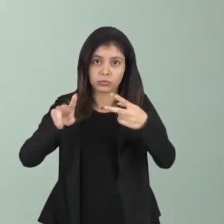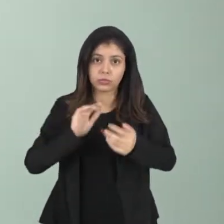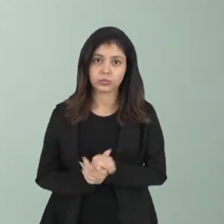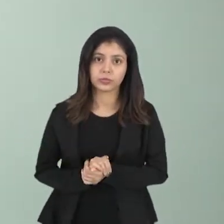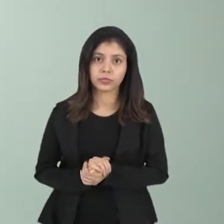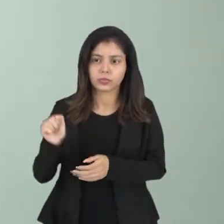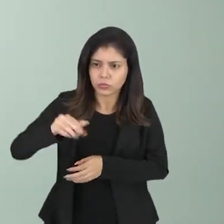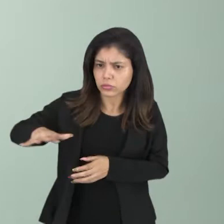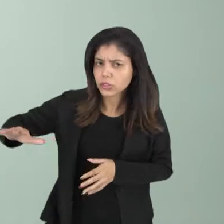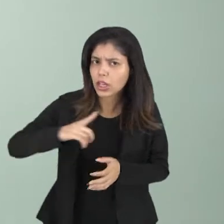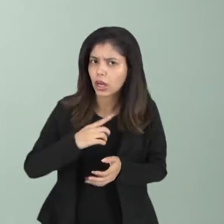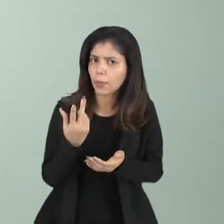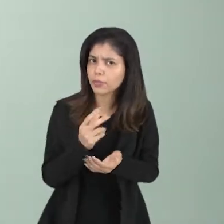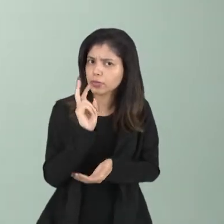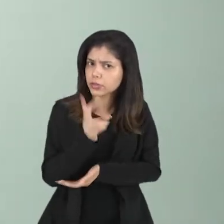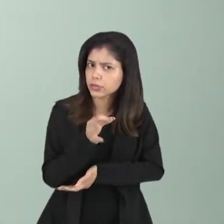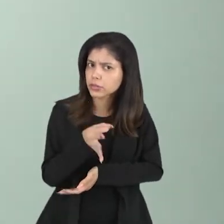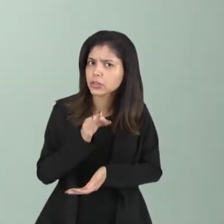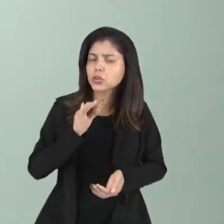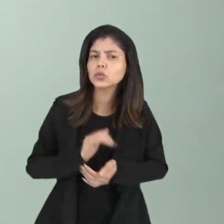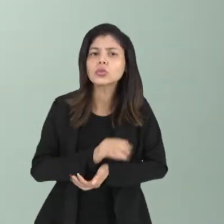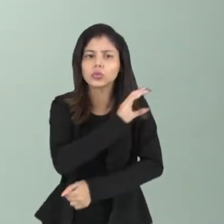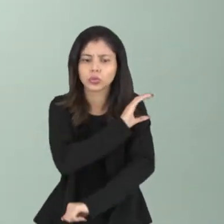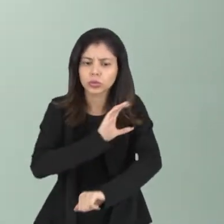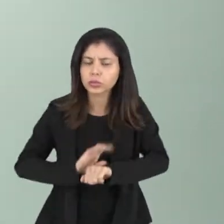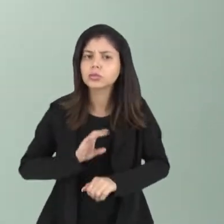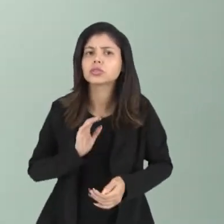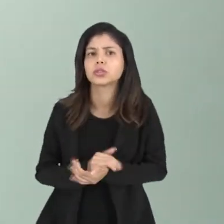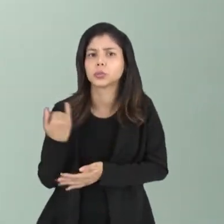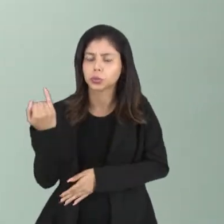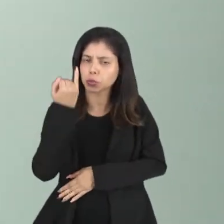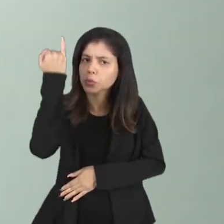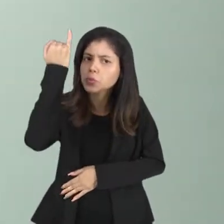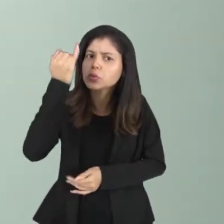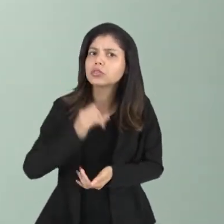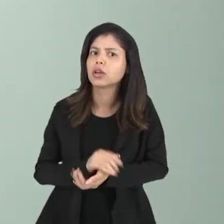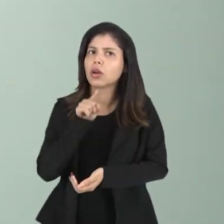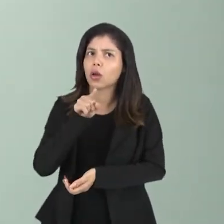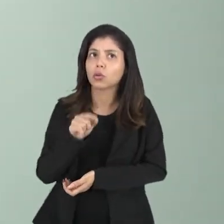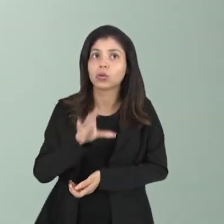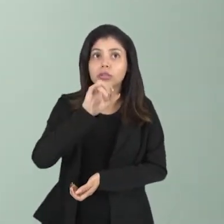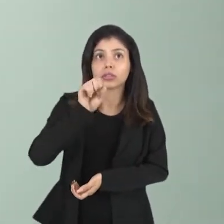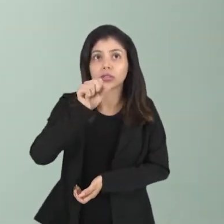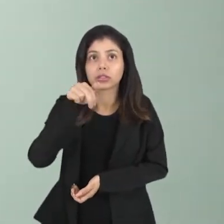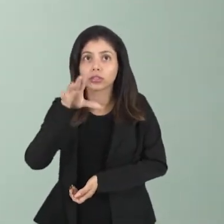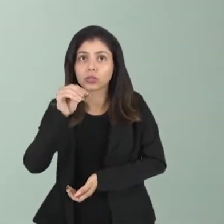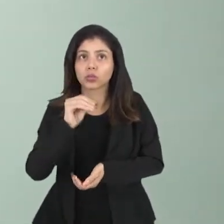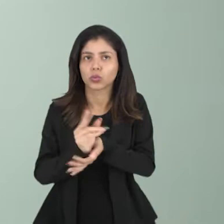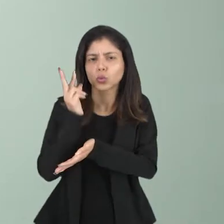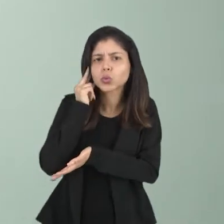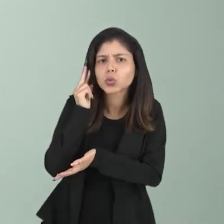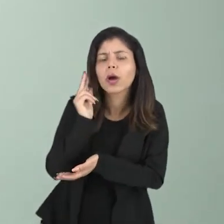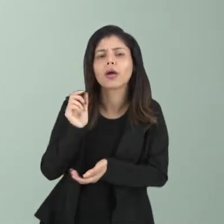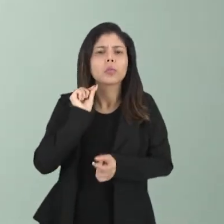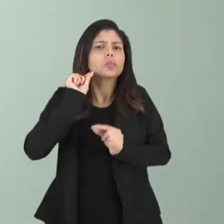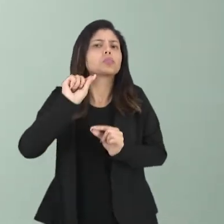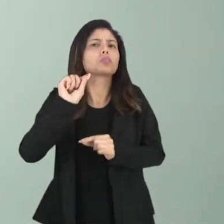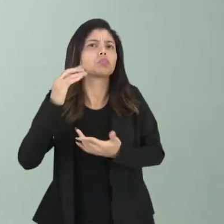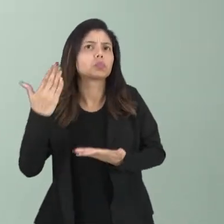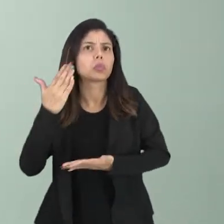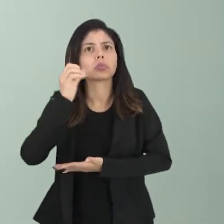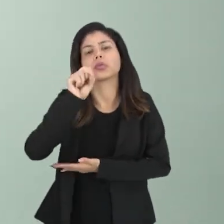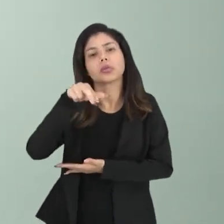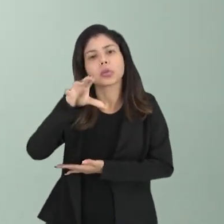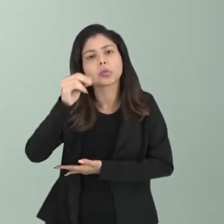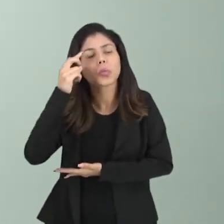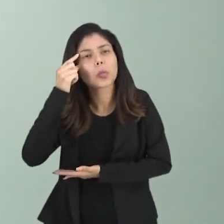Um campo que, de certa forma, culturalmente tem a sua importância, que é o senso comum. A gente pode pensar assim, o que é senso comum? É